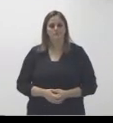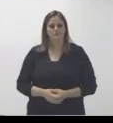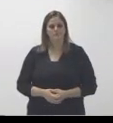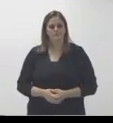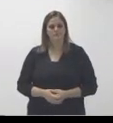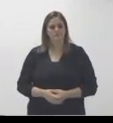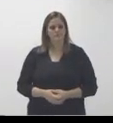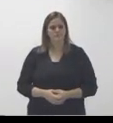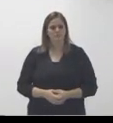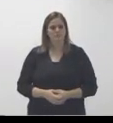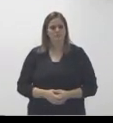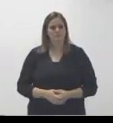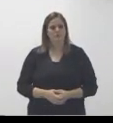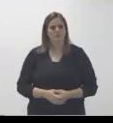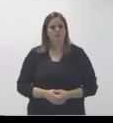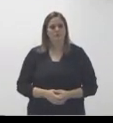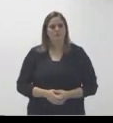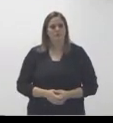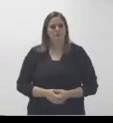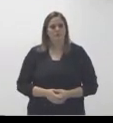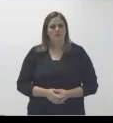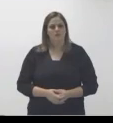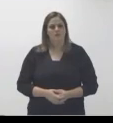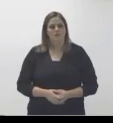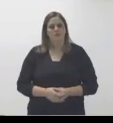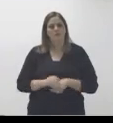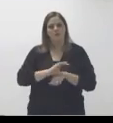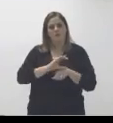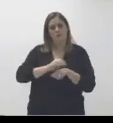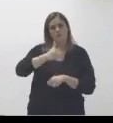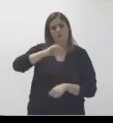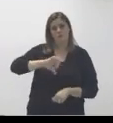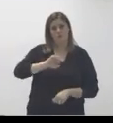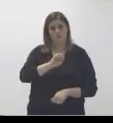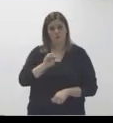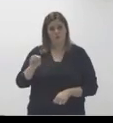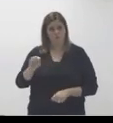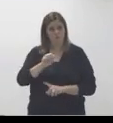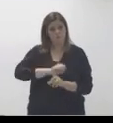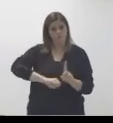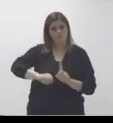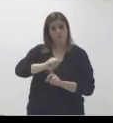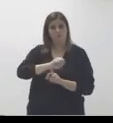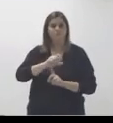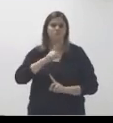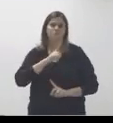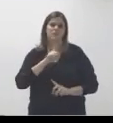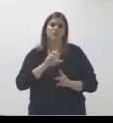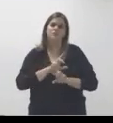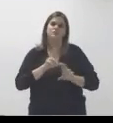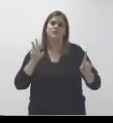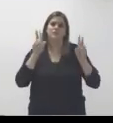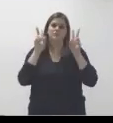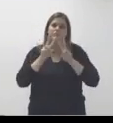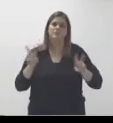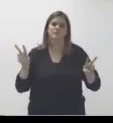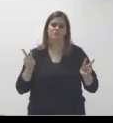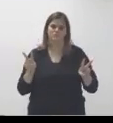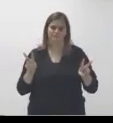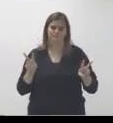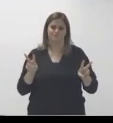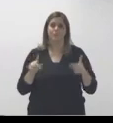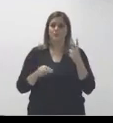sociedade inaugurada pela constituição de 1988 ela tem uma dupla perspectiva isso ela tem uma perspectiva individual